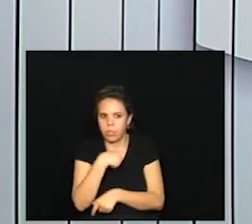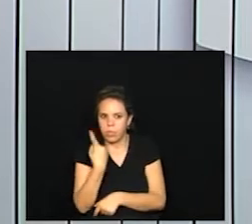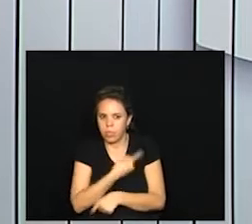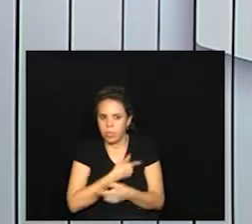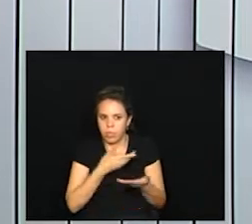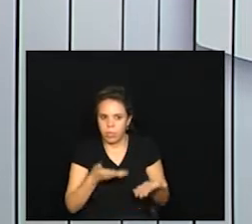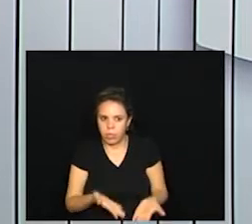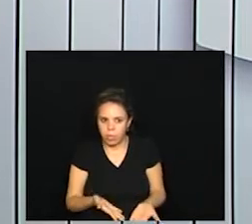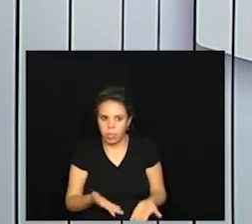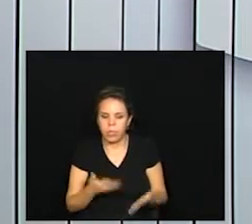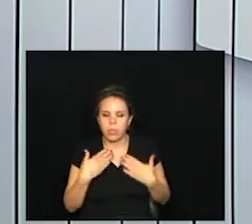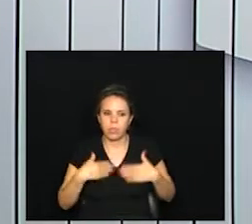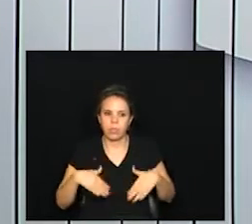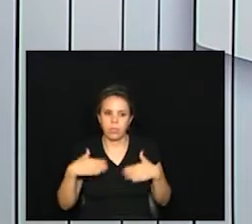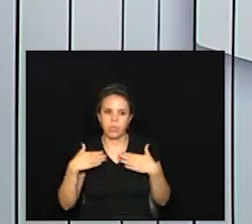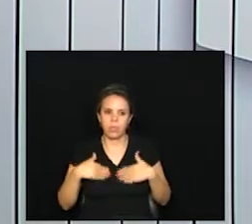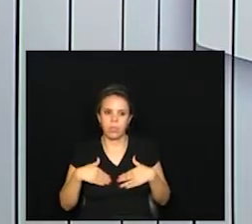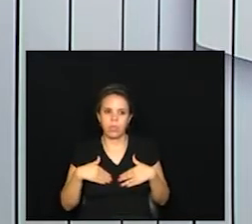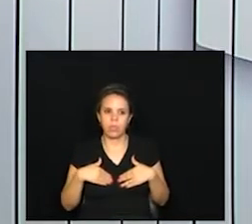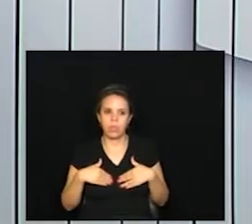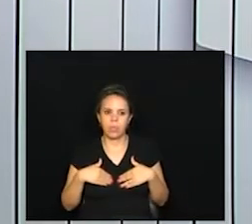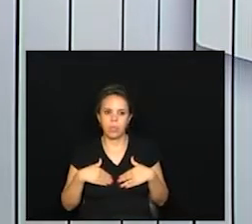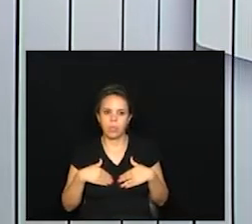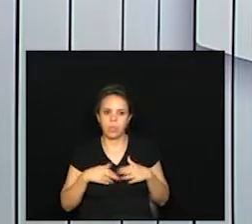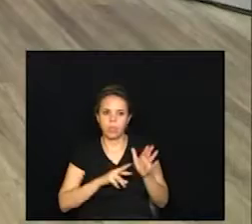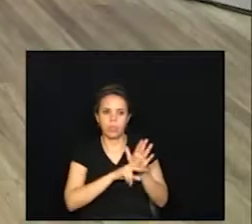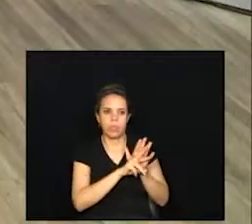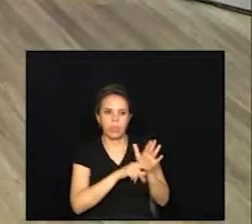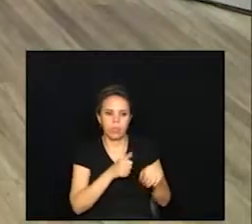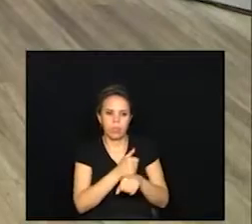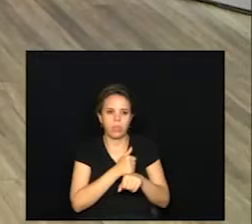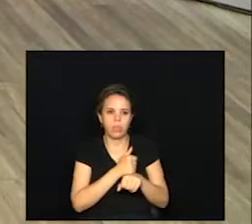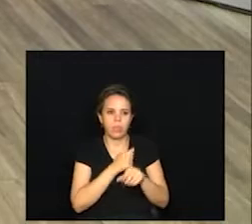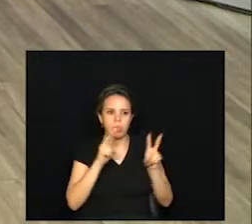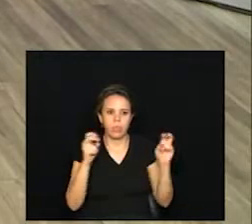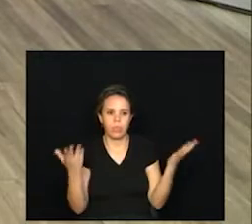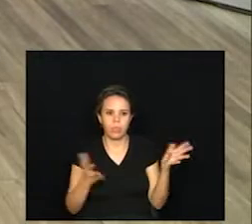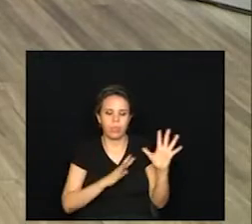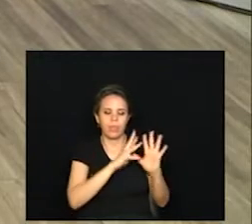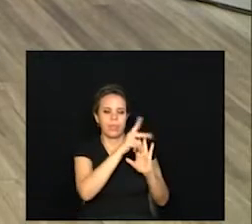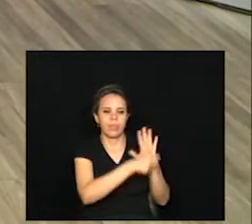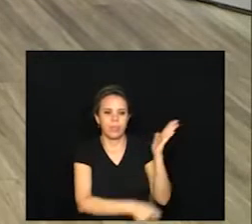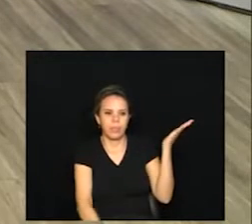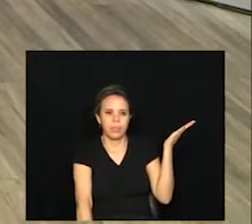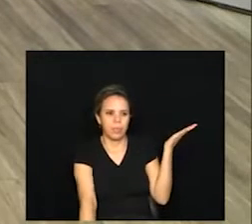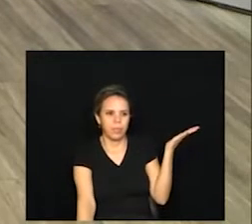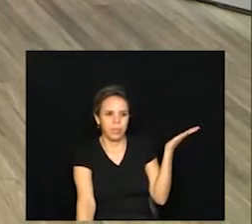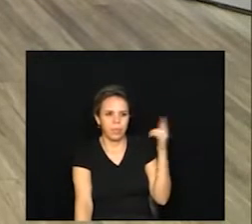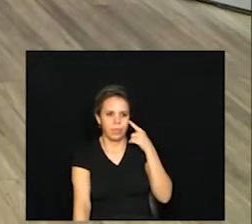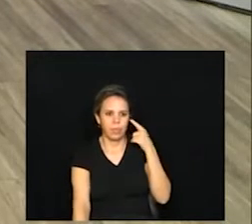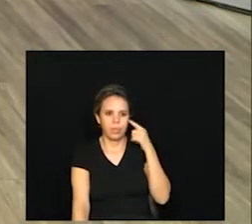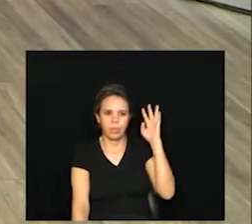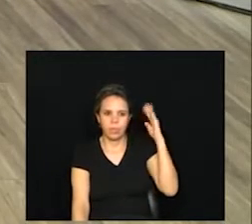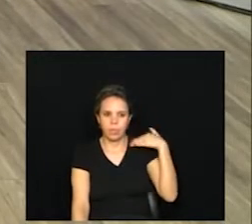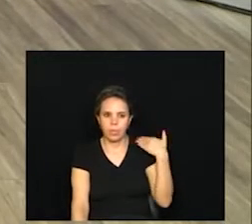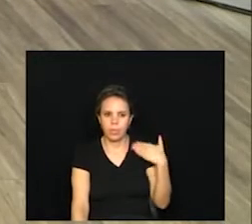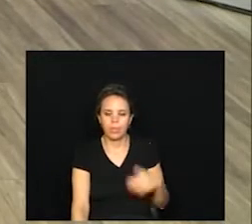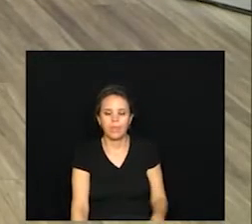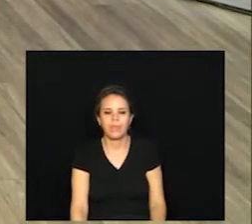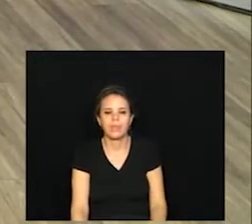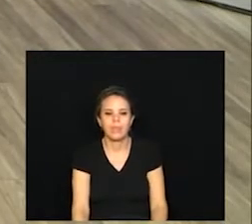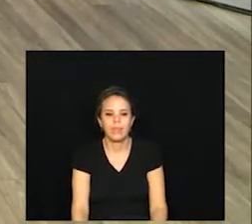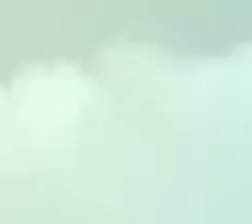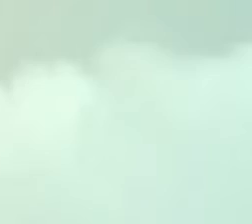nós, mas tranquila para quem é biólogo. É o tema de hoje do Giro Ambiental com a Mariana Meira.